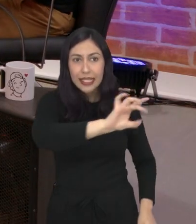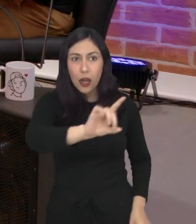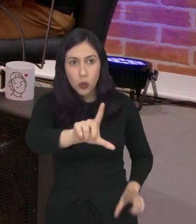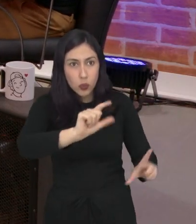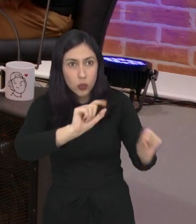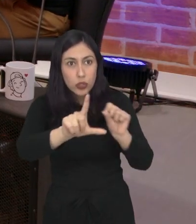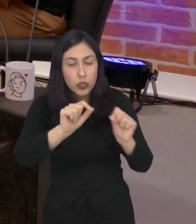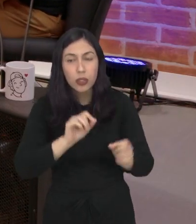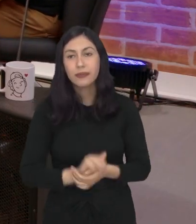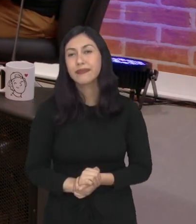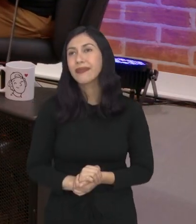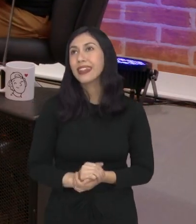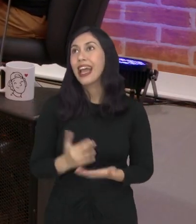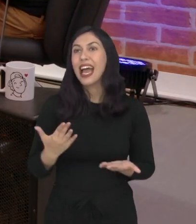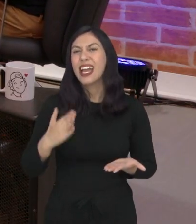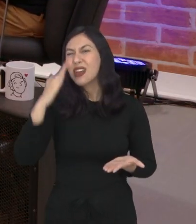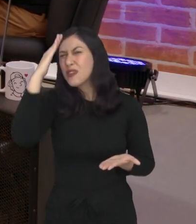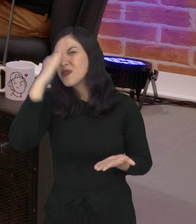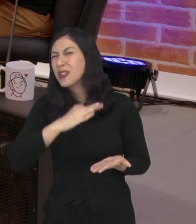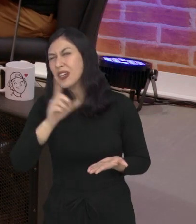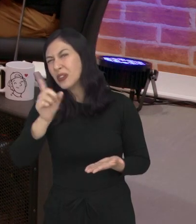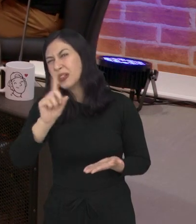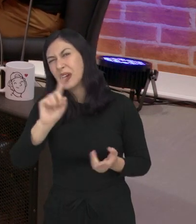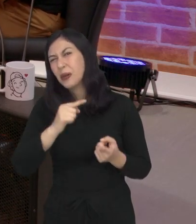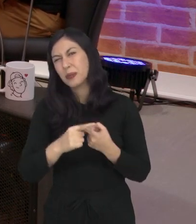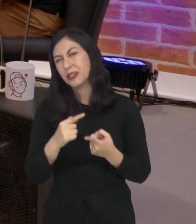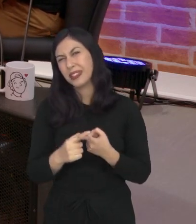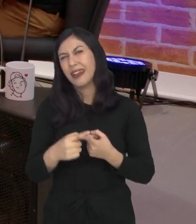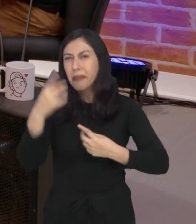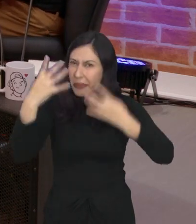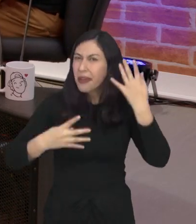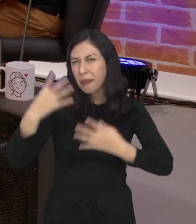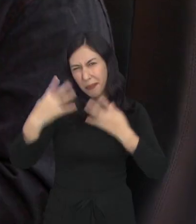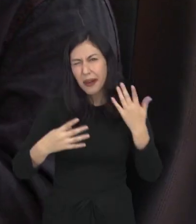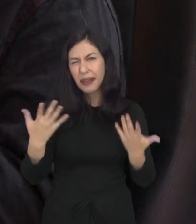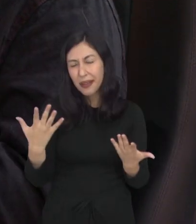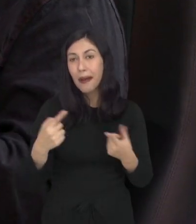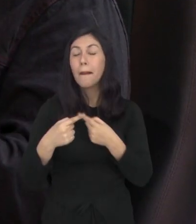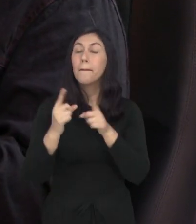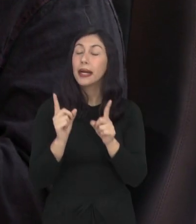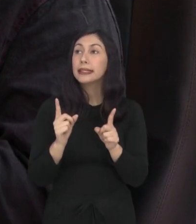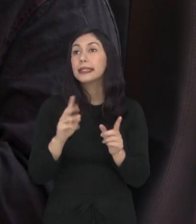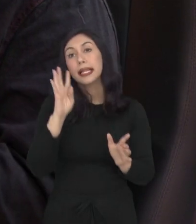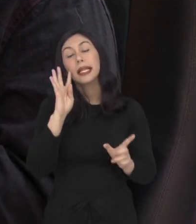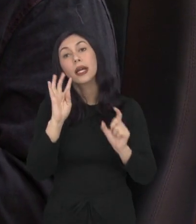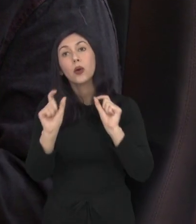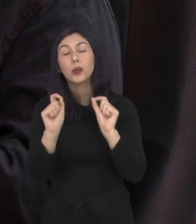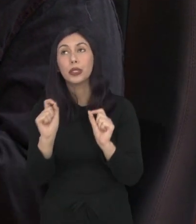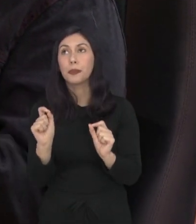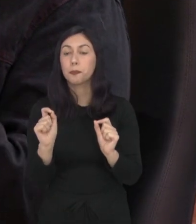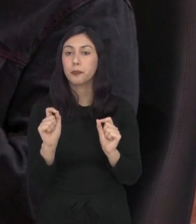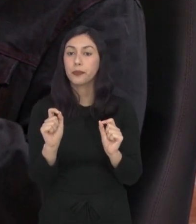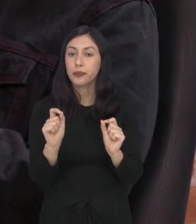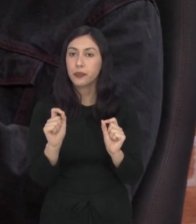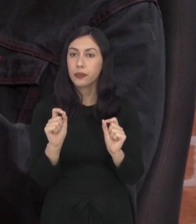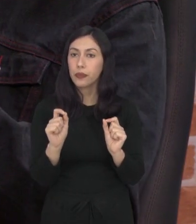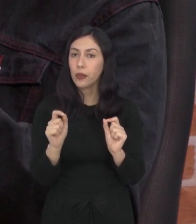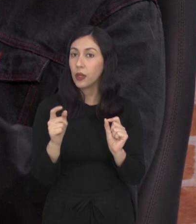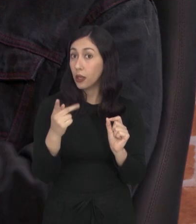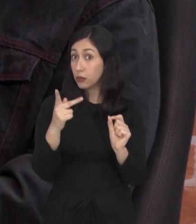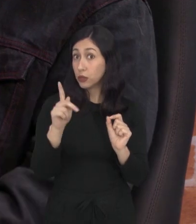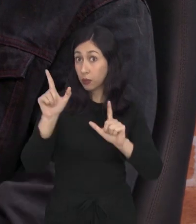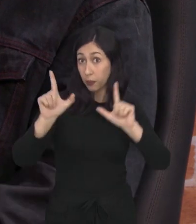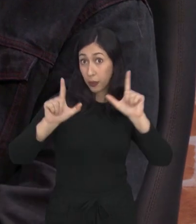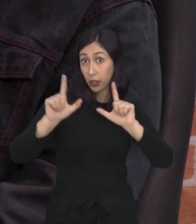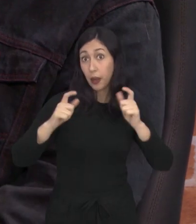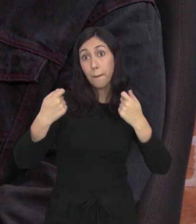que ela quer. O vilão a gente não fala pra não ser, porque jogador, vilão sempre atrapalha. Mas é legal, tipo assim, é como você pensar assim, para fazer o seu programa, a